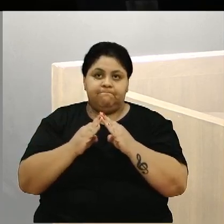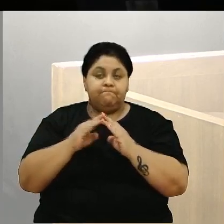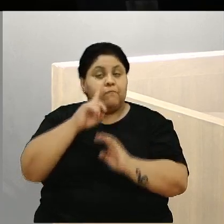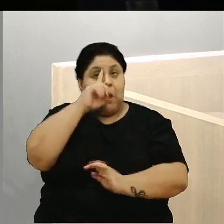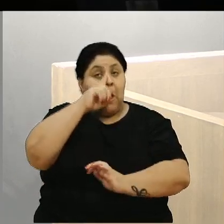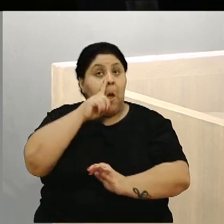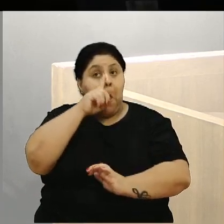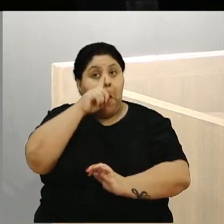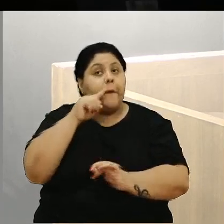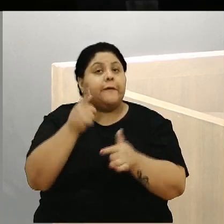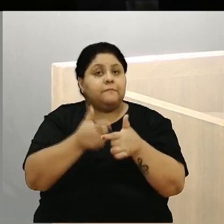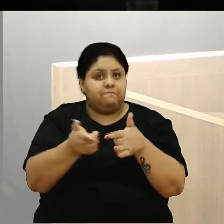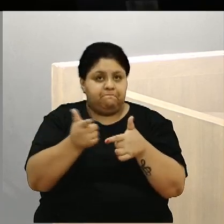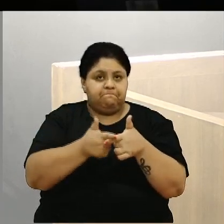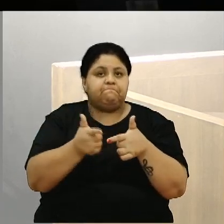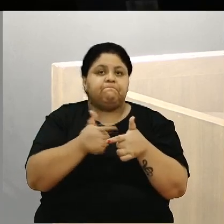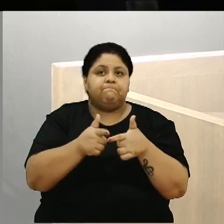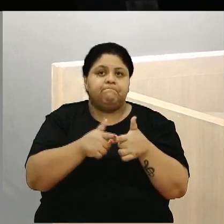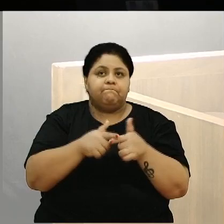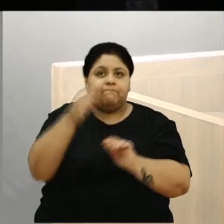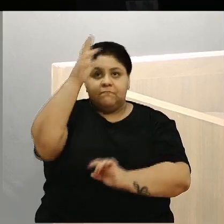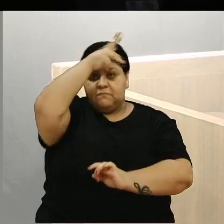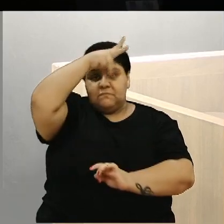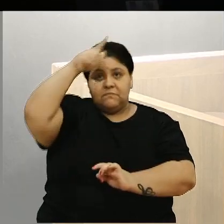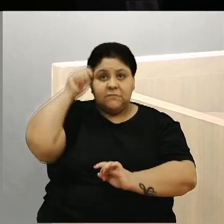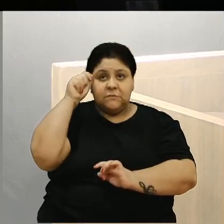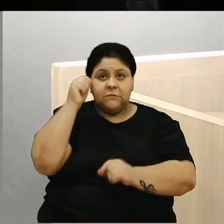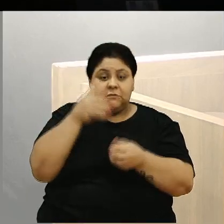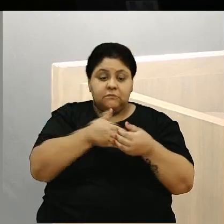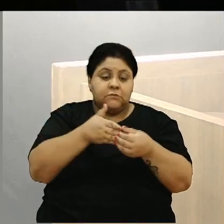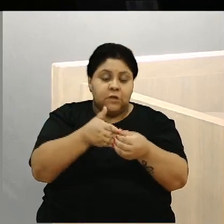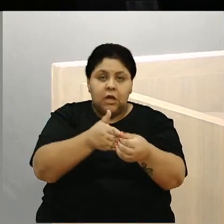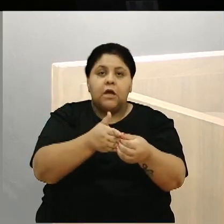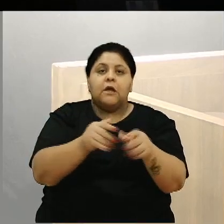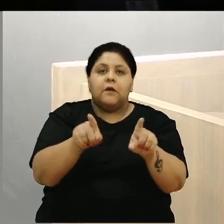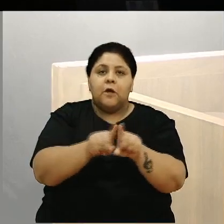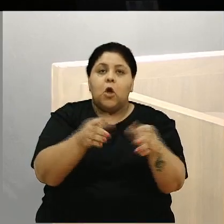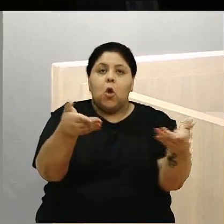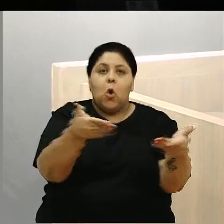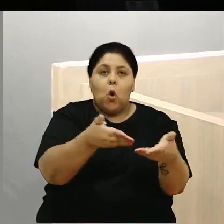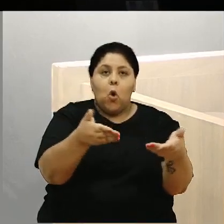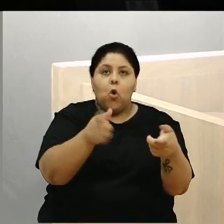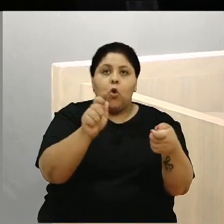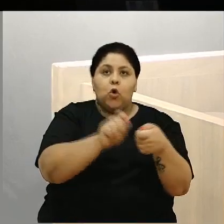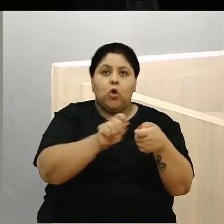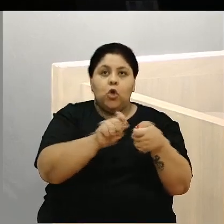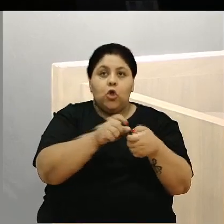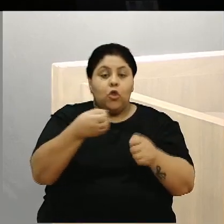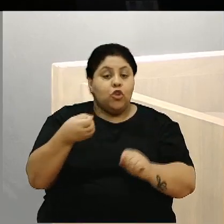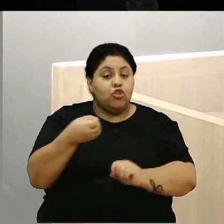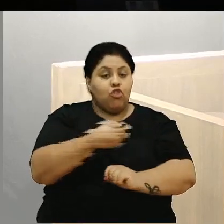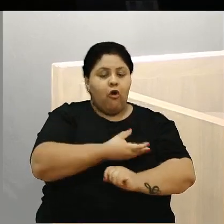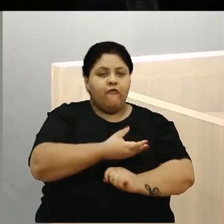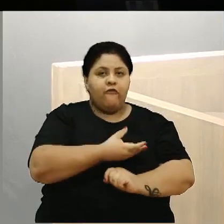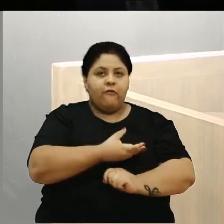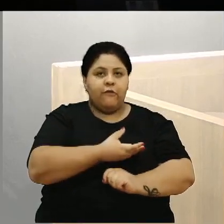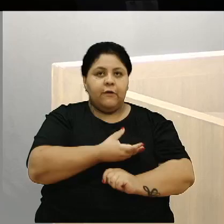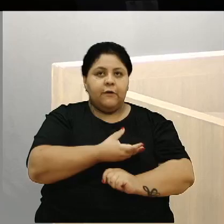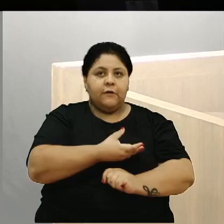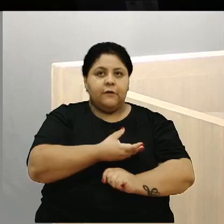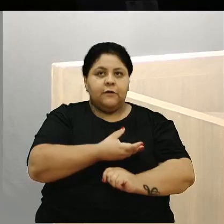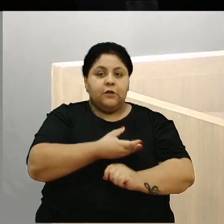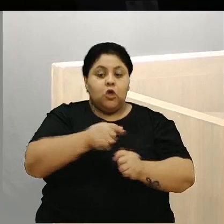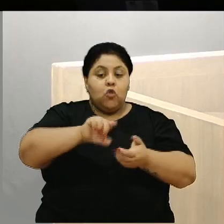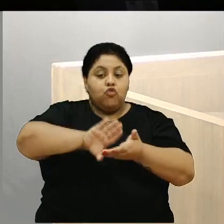dessa situação. E a Prefeitura vem monitorando e acompanhando, e hoje vai ser feita uma nova tentativa de